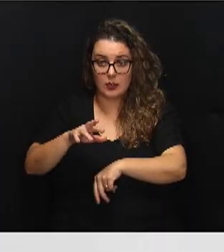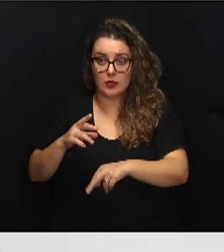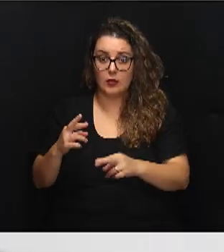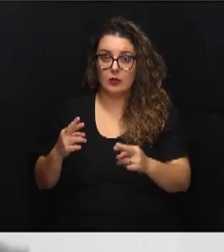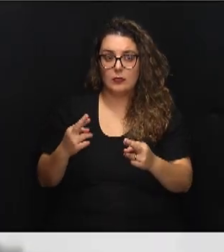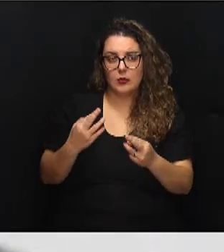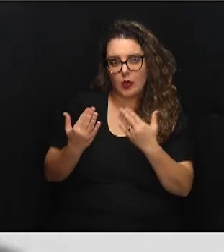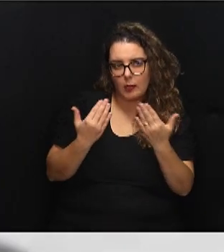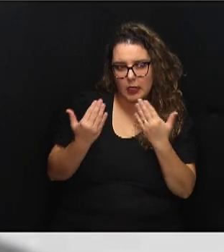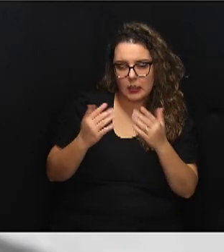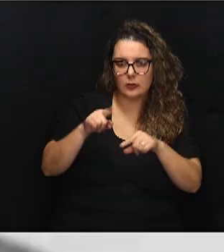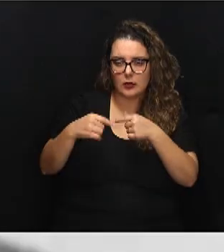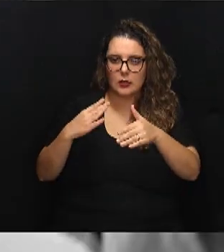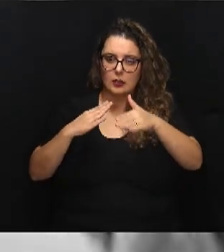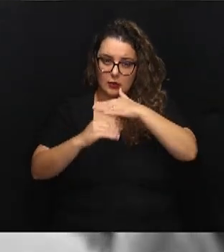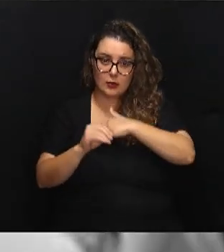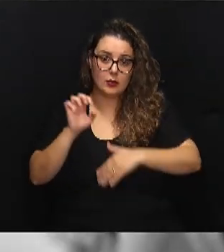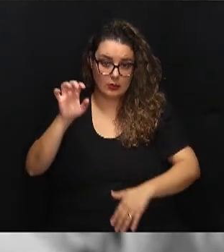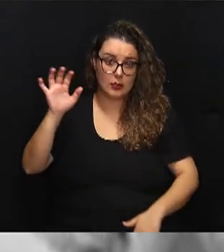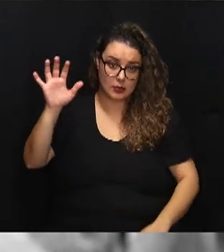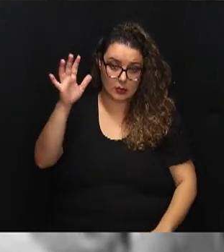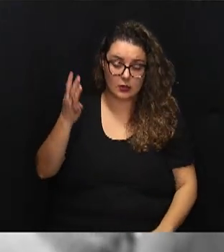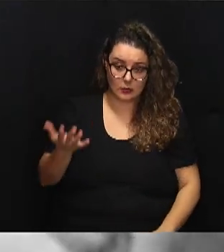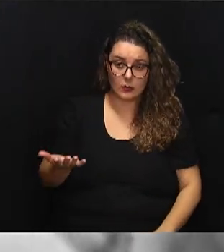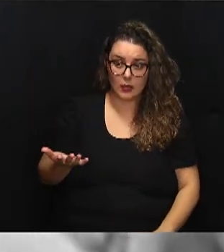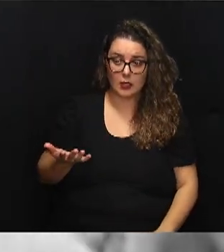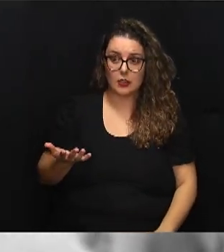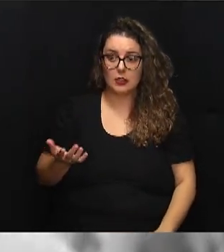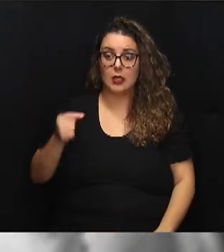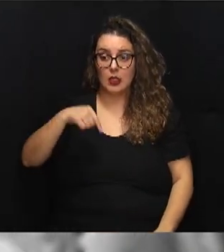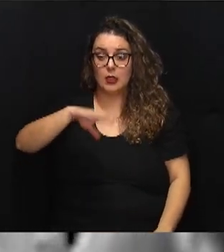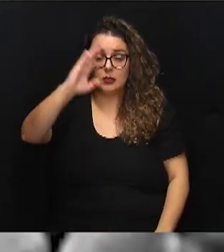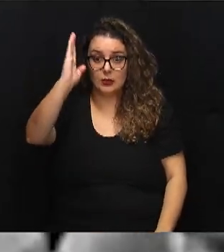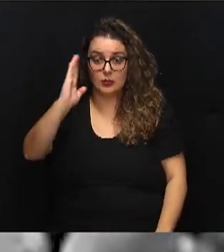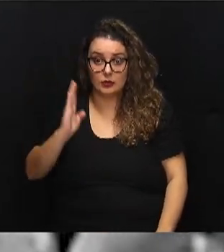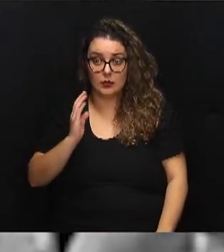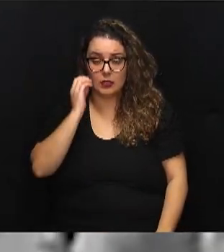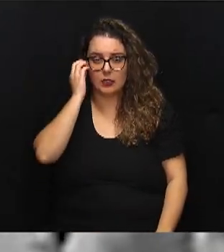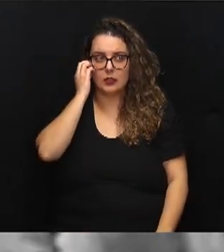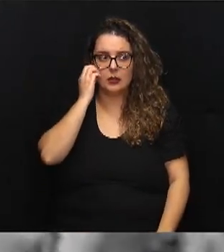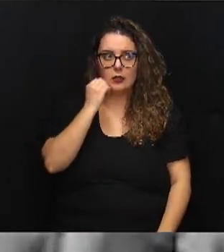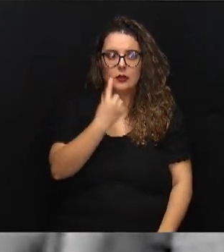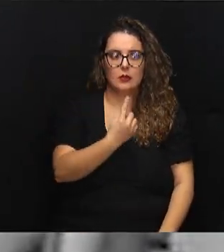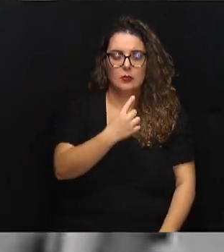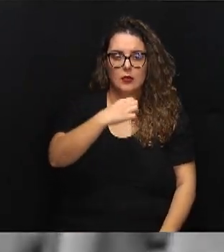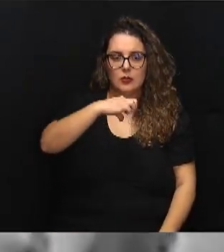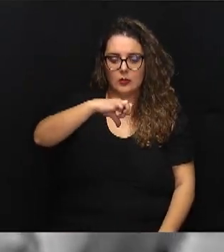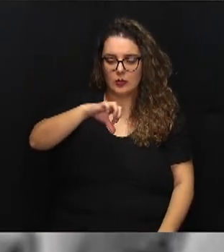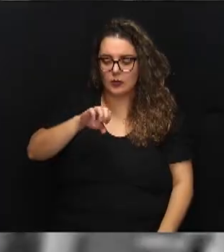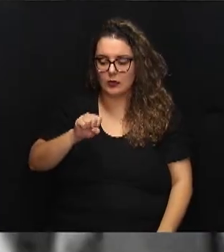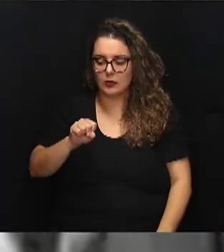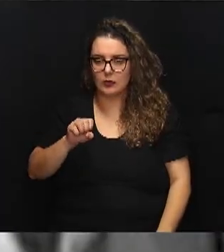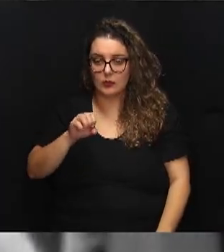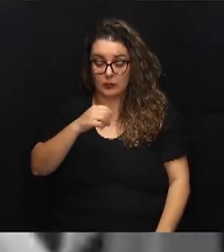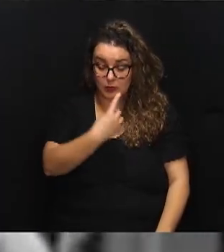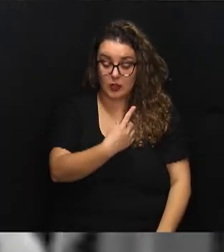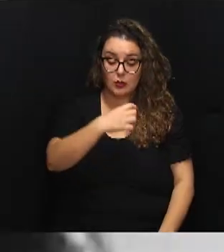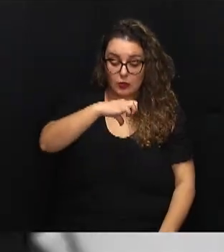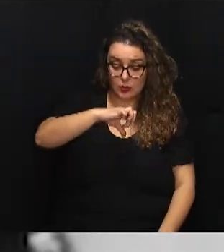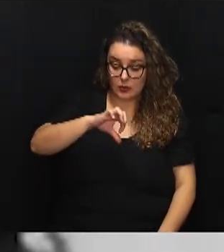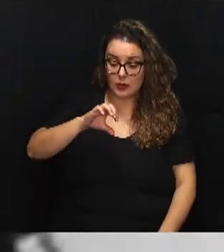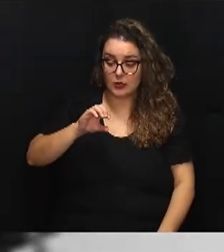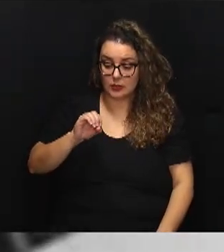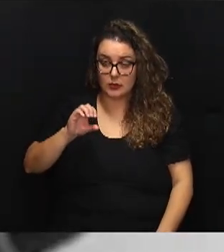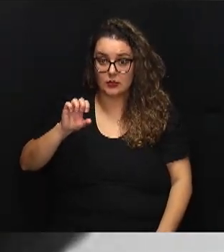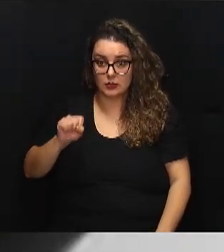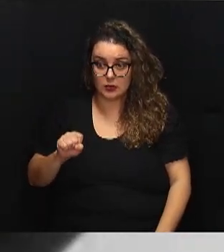outras imigrações, no caso europeias. No Brasil foi em 1908 que iniciou. Em Campinas foi